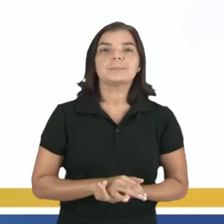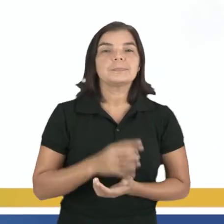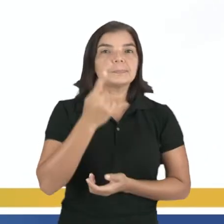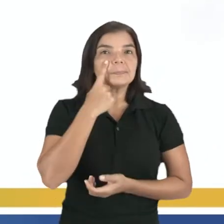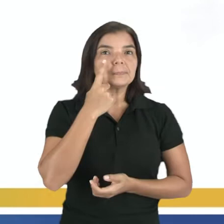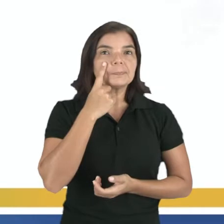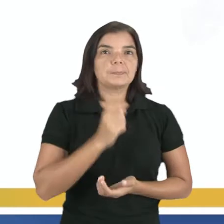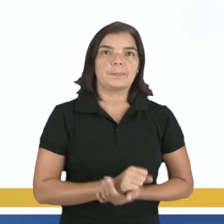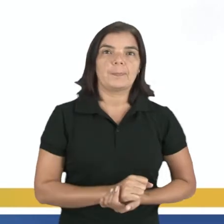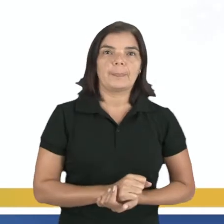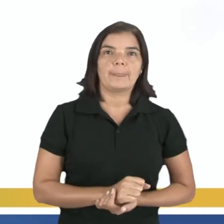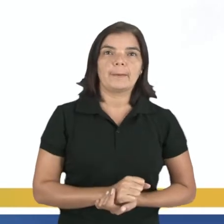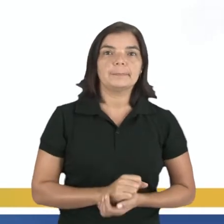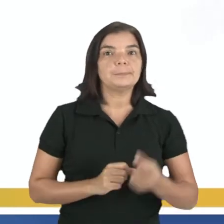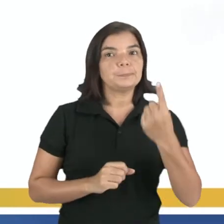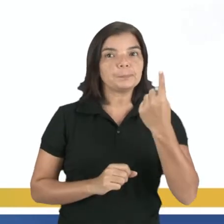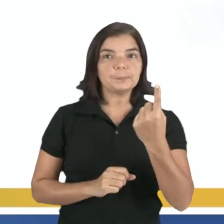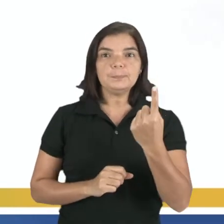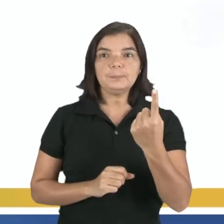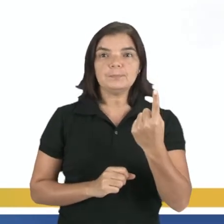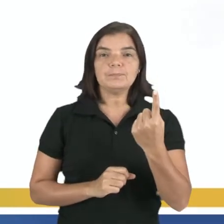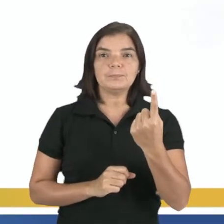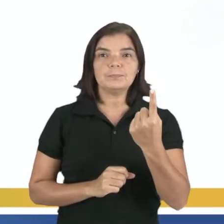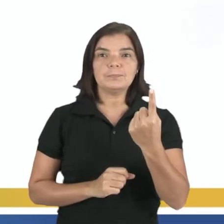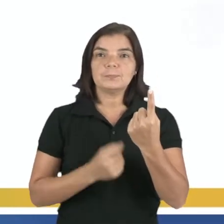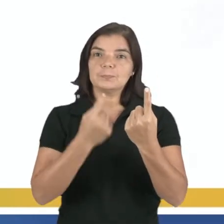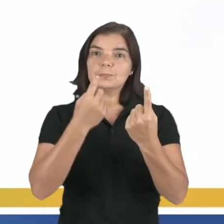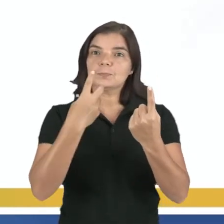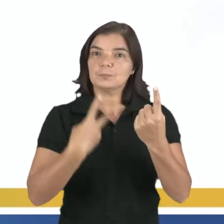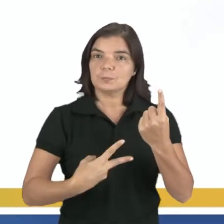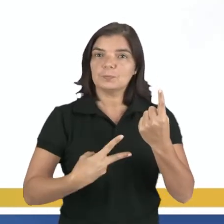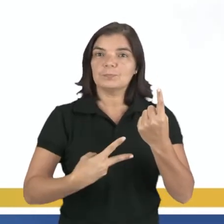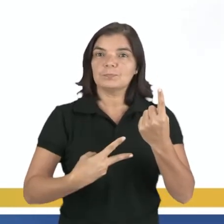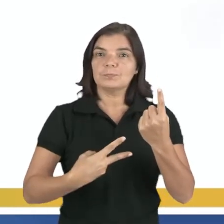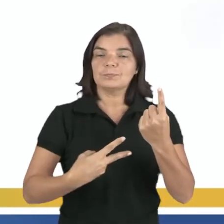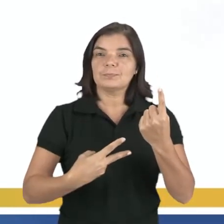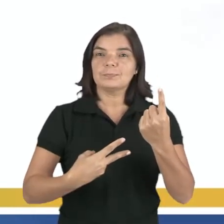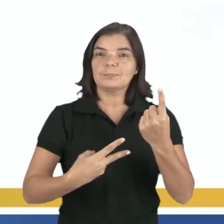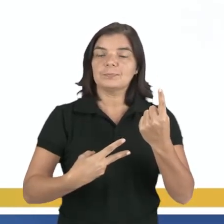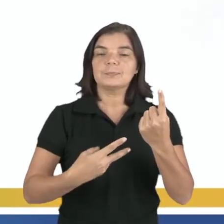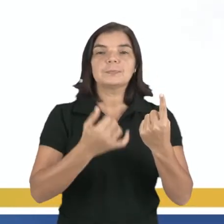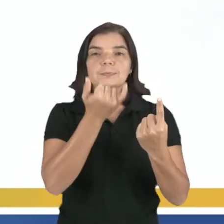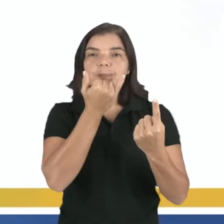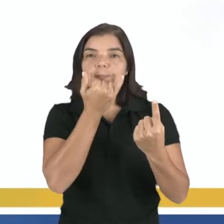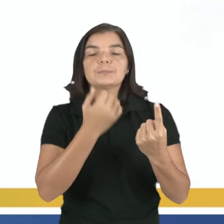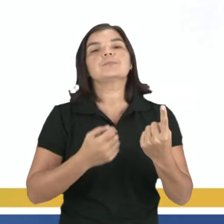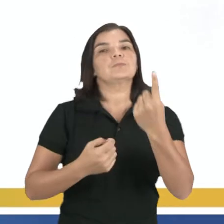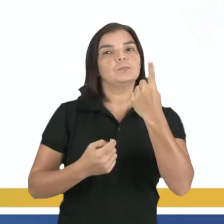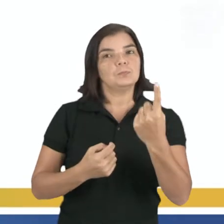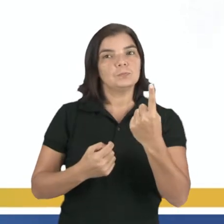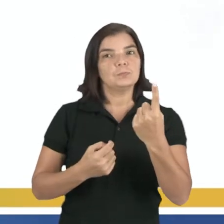repare, 1 é o primeiro termo, 2 é o segundo termo, perdão, 1 é o primeiro